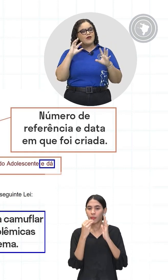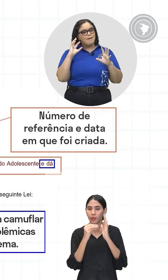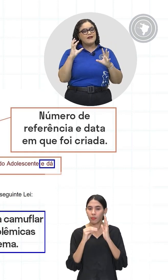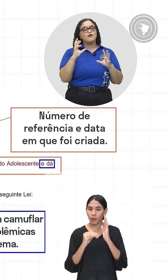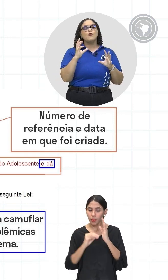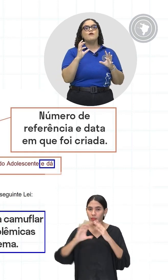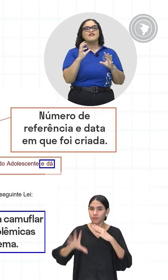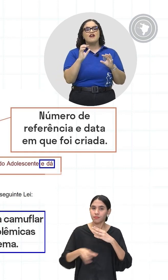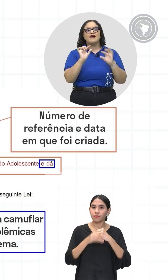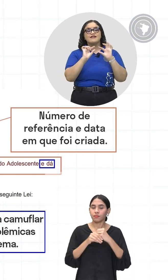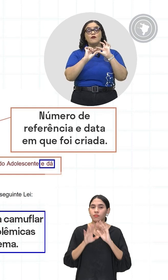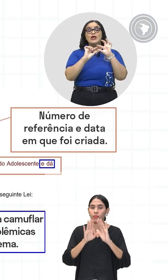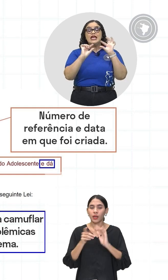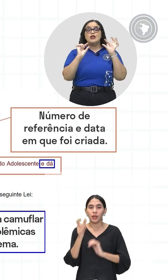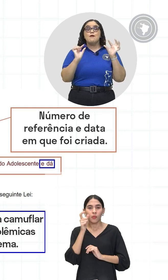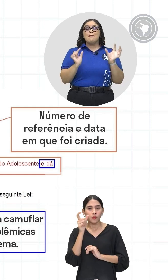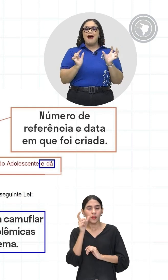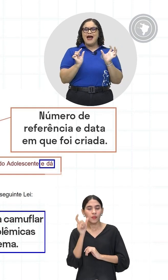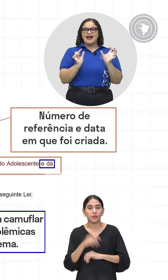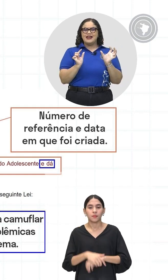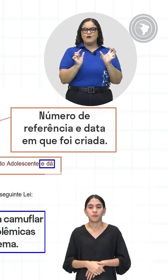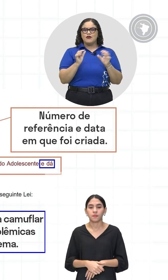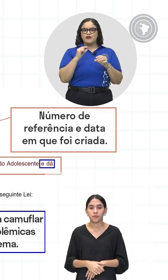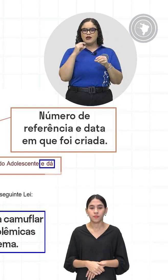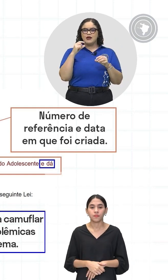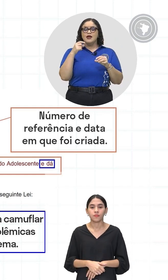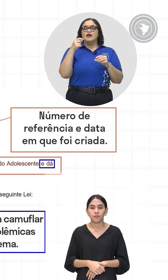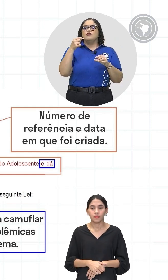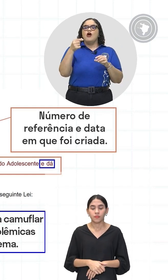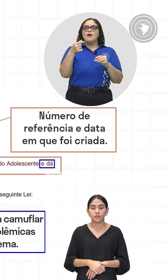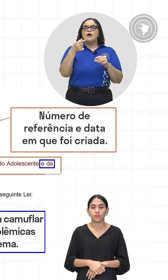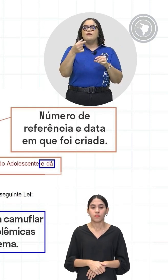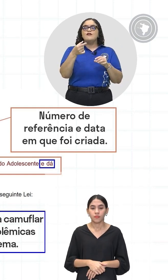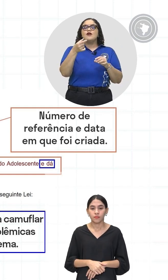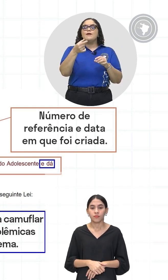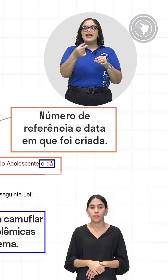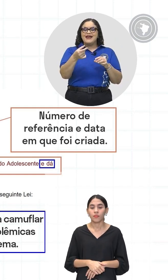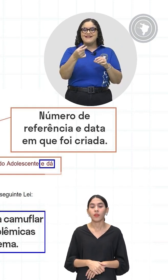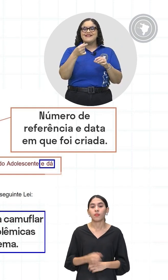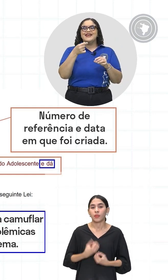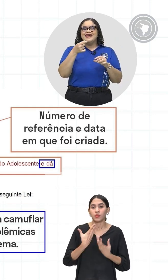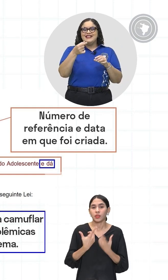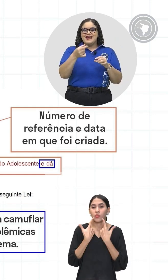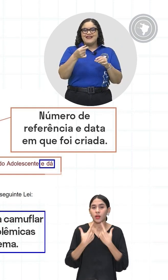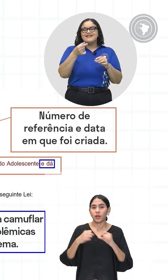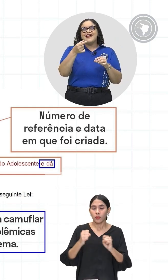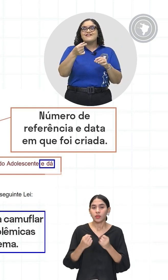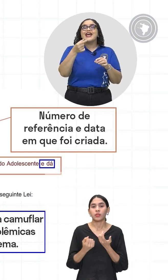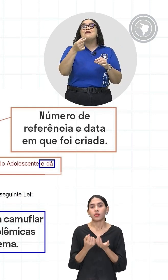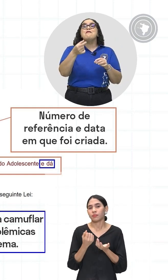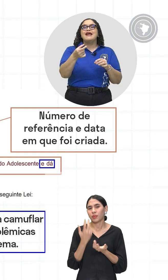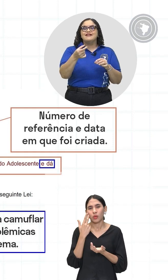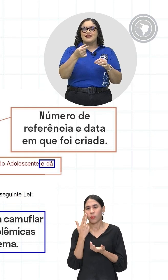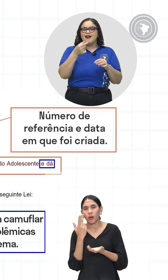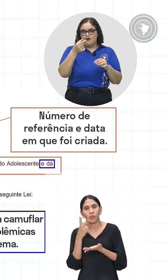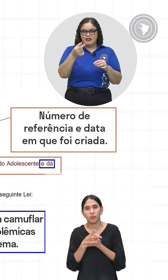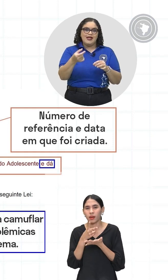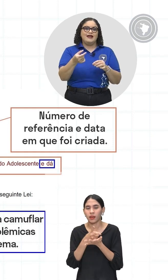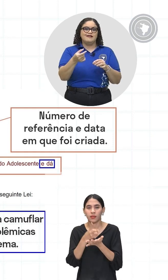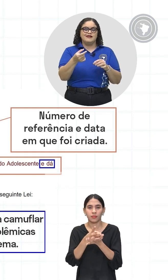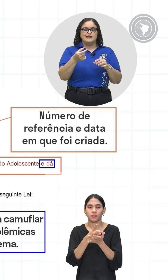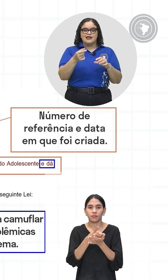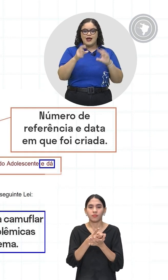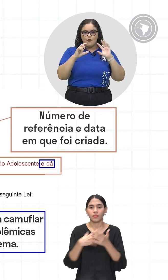lei, mas isso é apenas uma observação e uma marca linguística que normalmente aparece nesta ementa